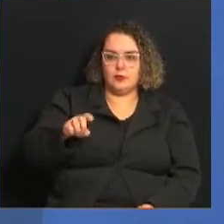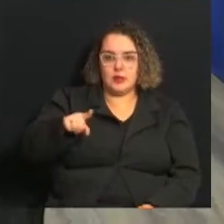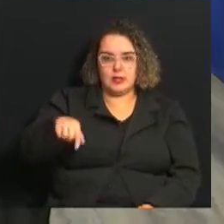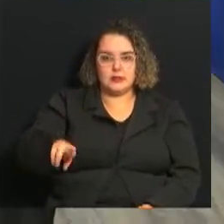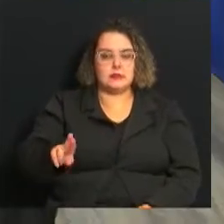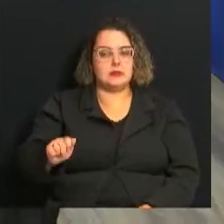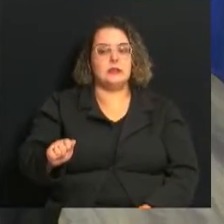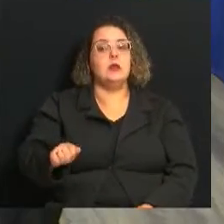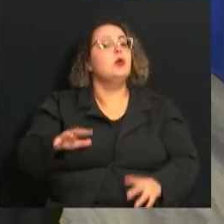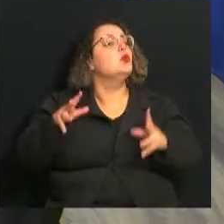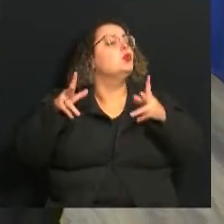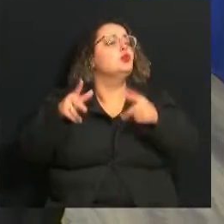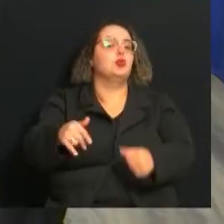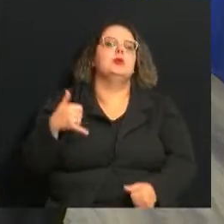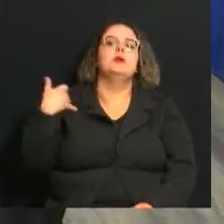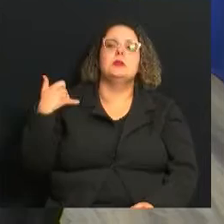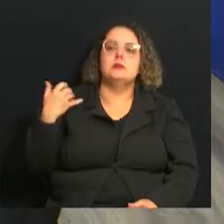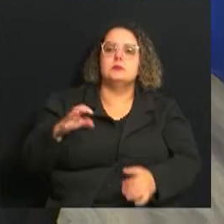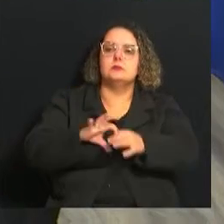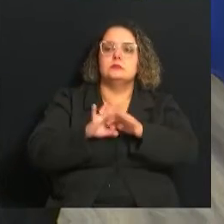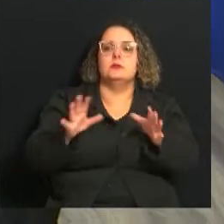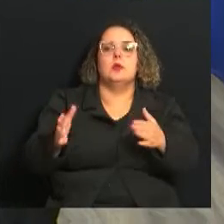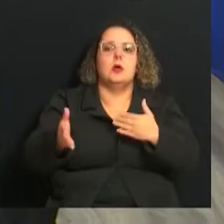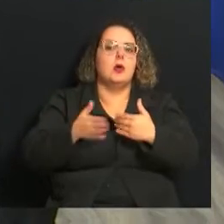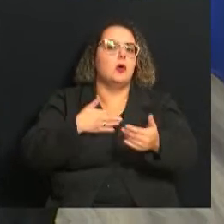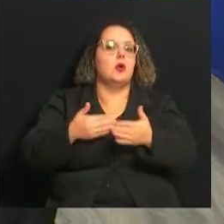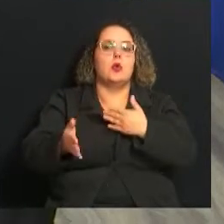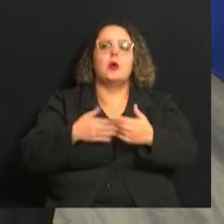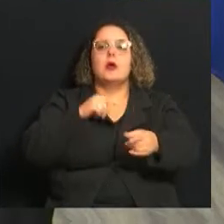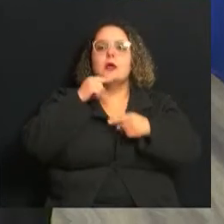idades. Exatamente, quaisquer dúvidas, nós